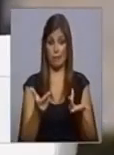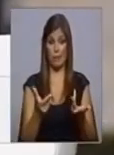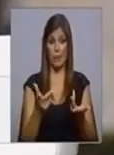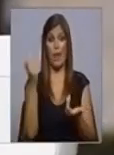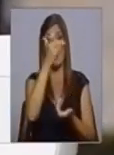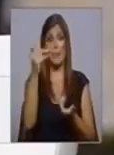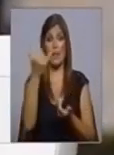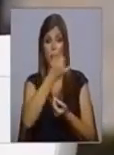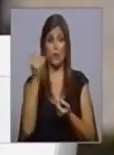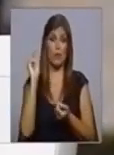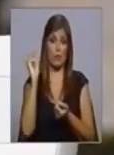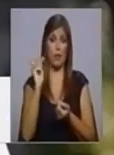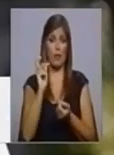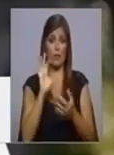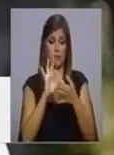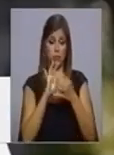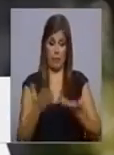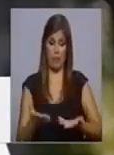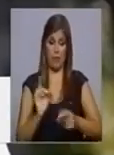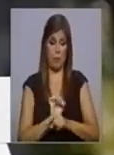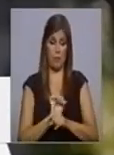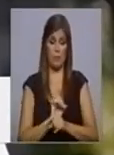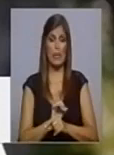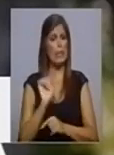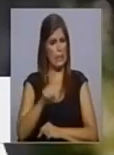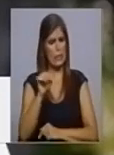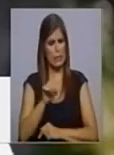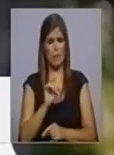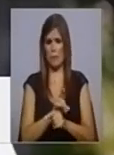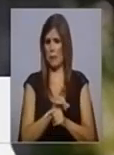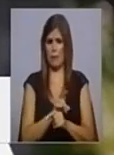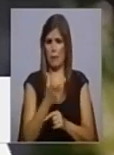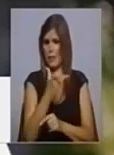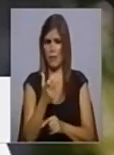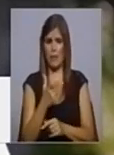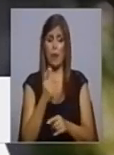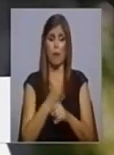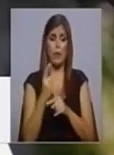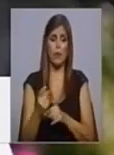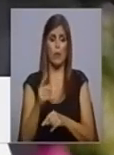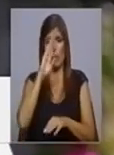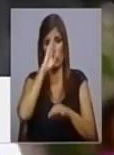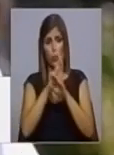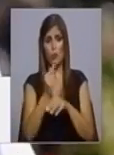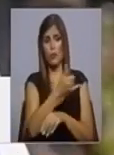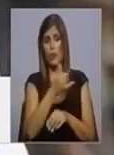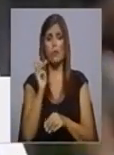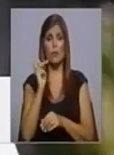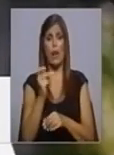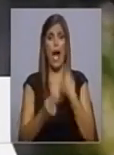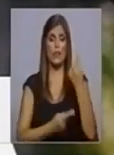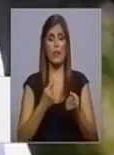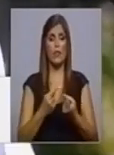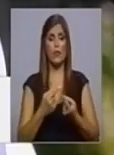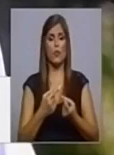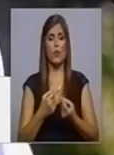anos continua a ser muito atual? Continua a ser muito atual porque, repare, nos últimos 200 anos o que aconteceu é que muitas vezes o absolutismo,